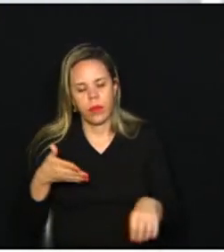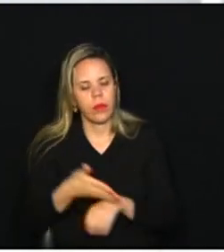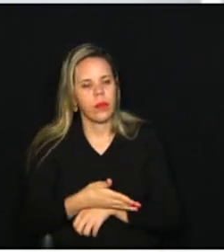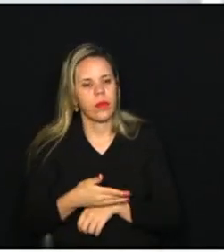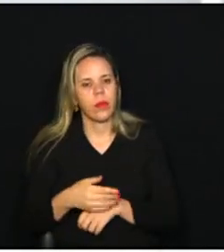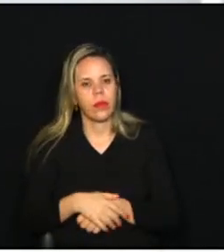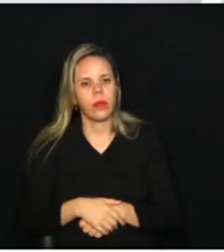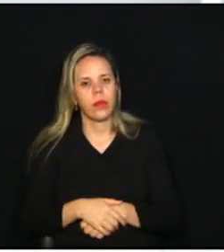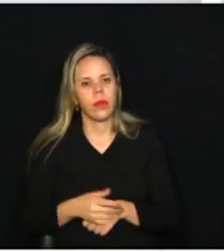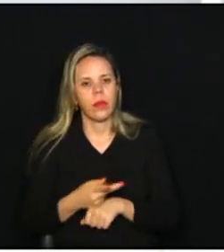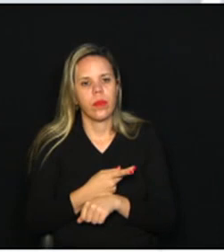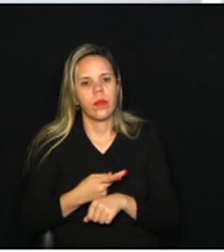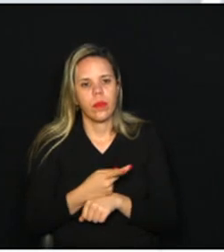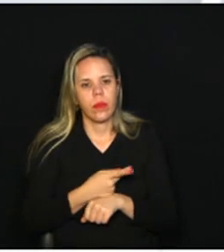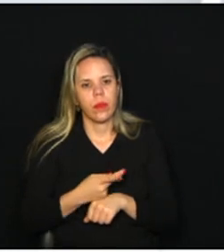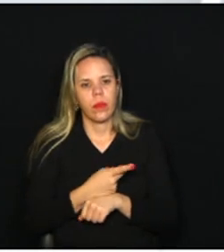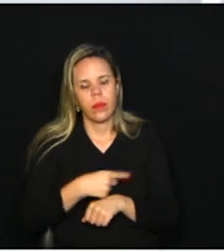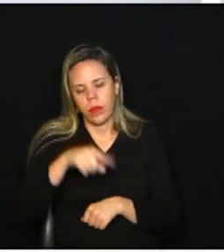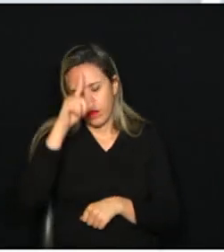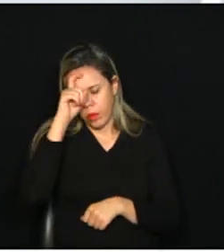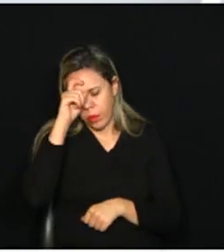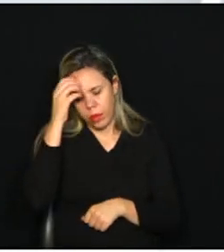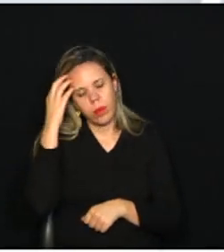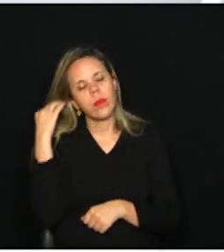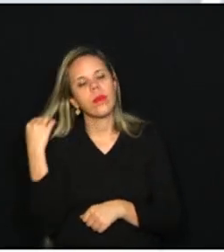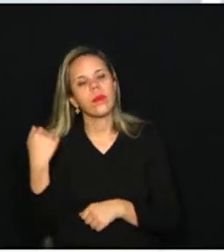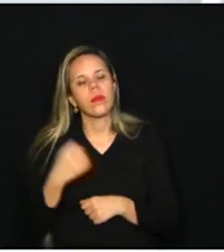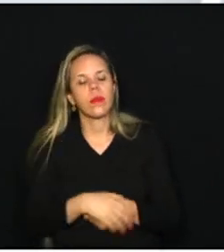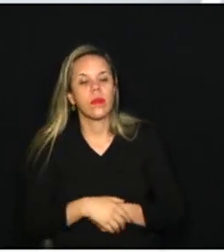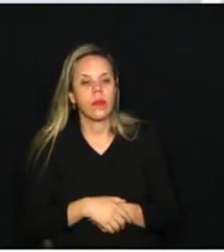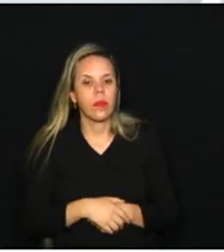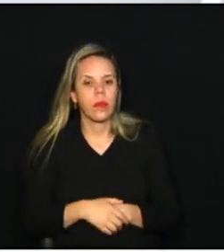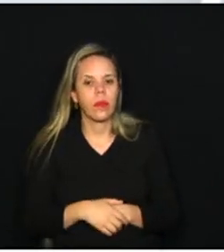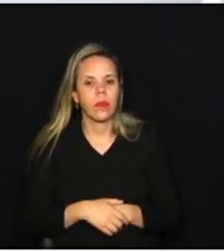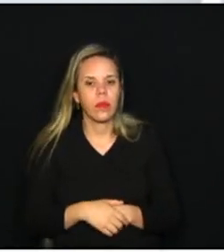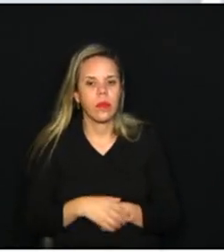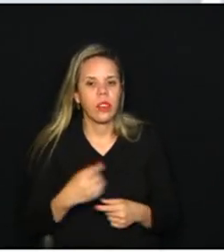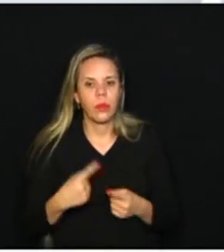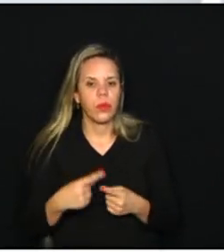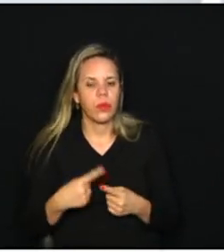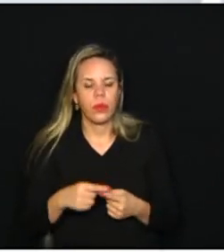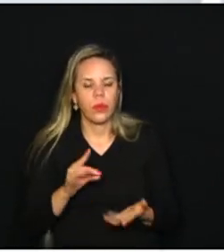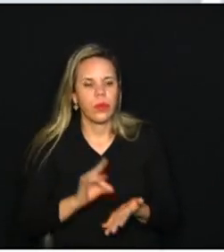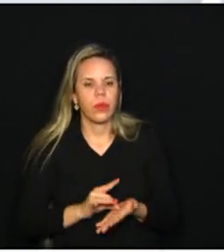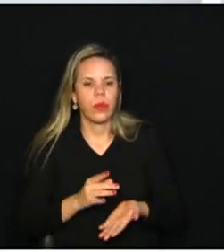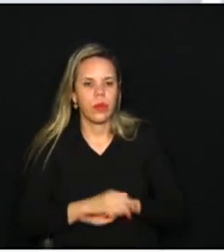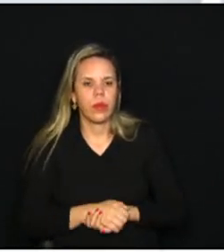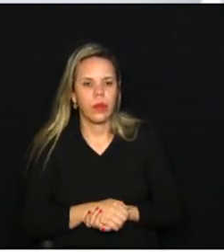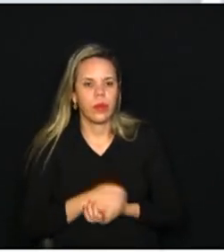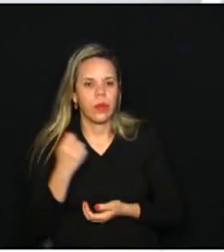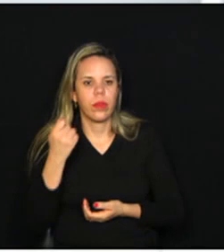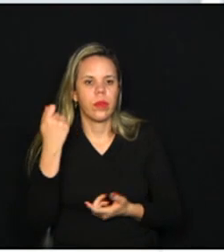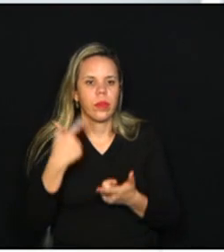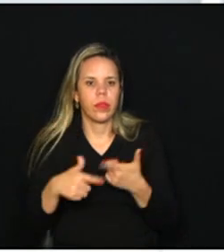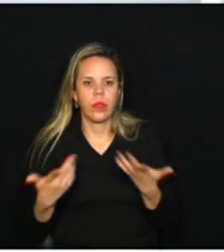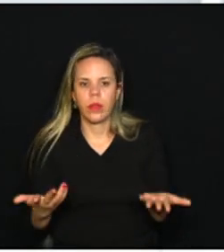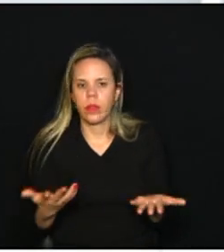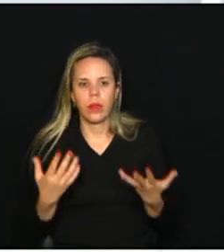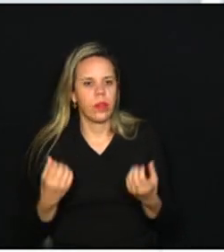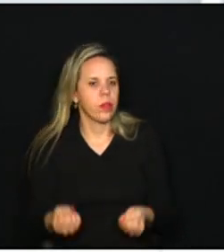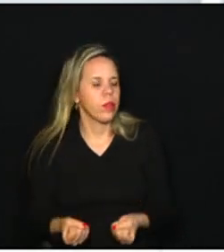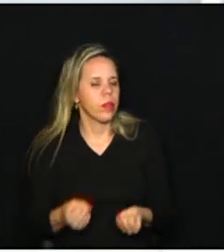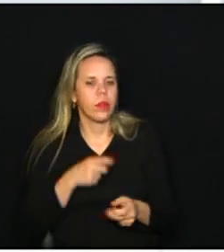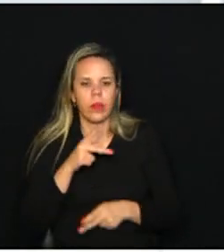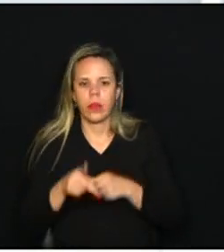acabar procurando um pronto atendimento, um pronto socorro, porque realmente a gravidade não permite que